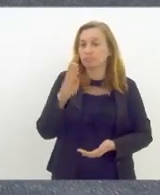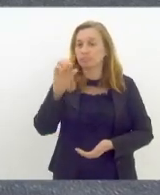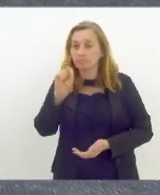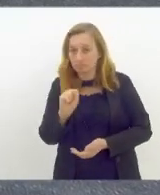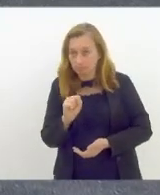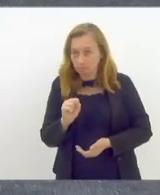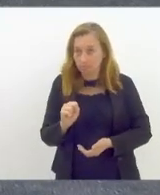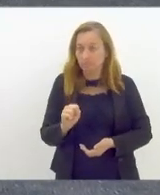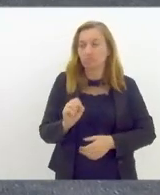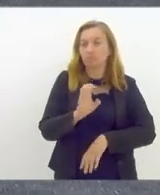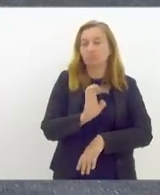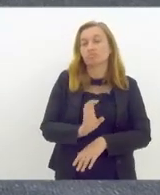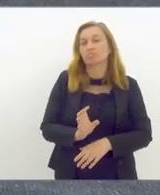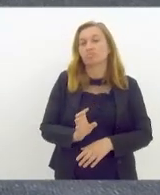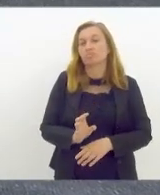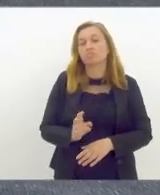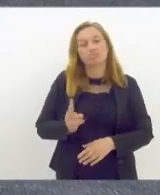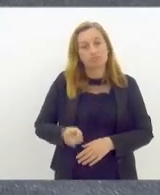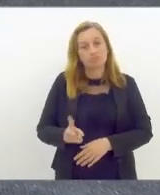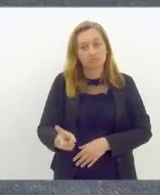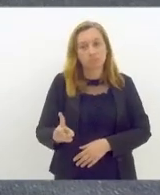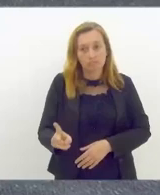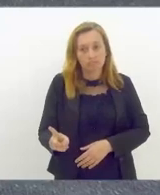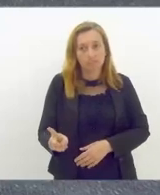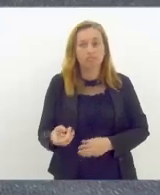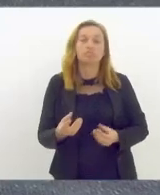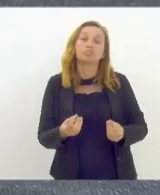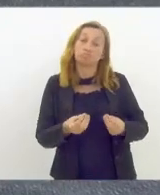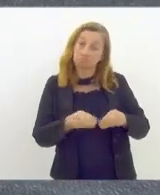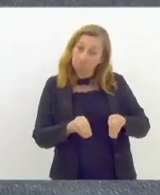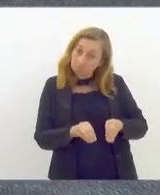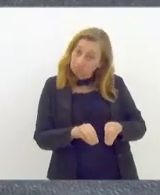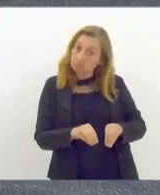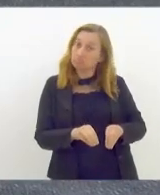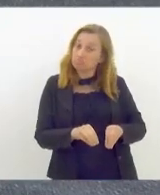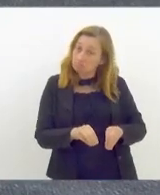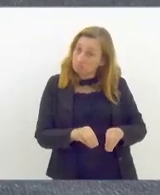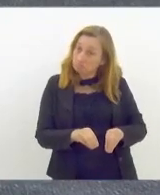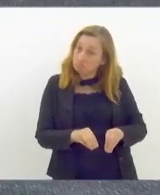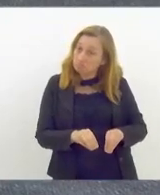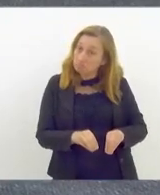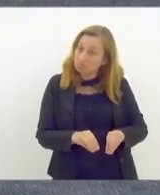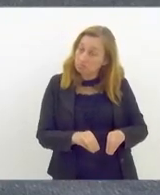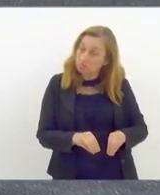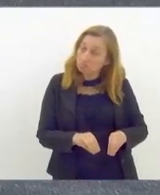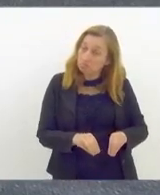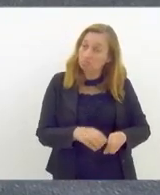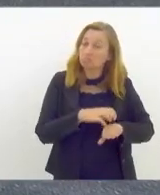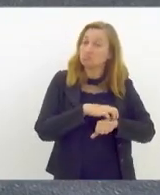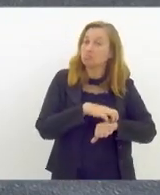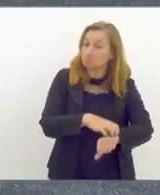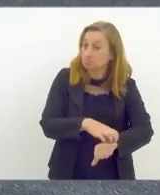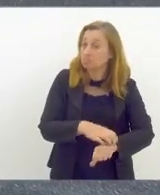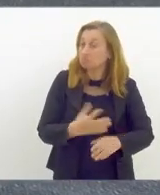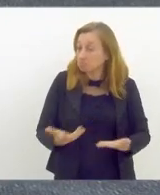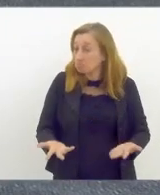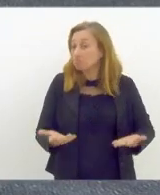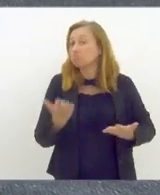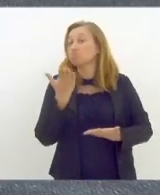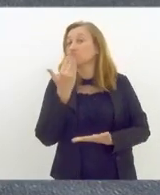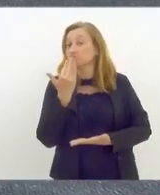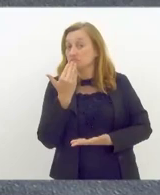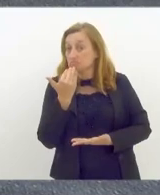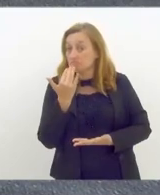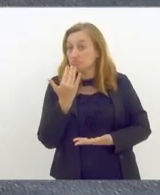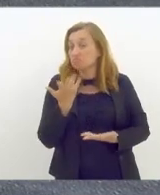estudantes. Aliás, a permanência dos estudantes está comprometida. Que a mobilidade, auxílio transporte, alimentação nos